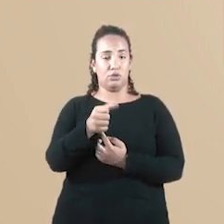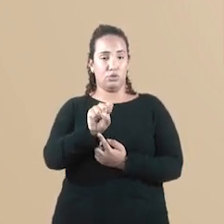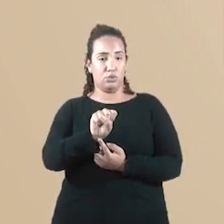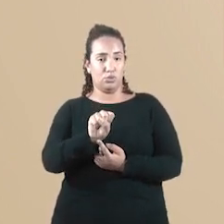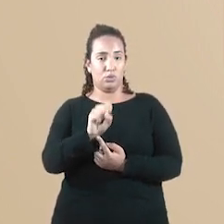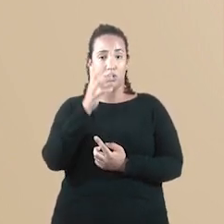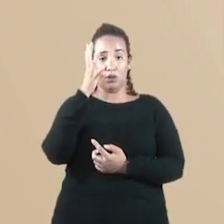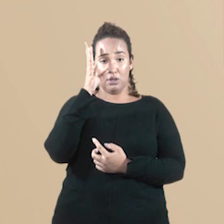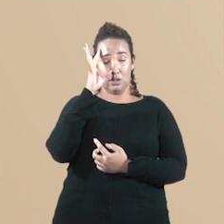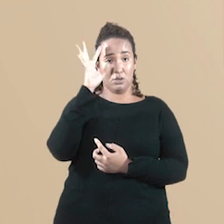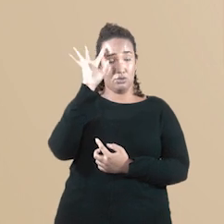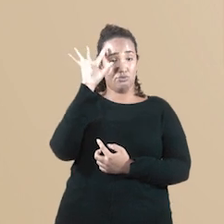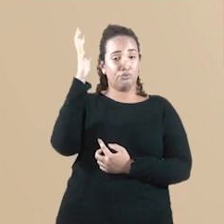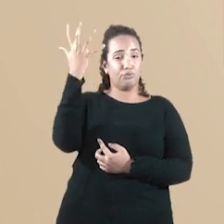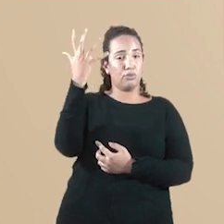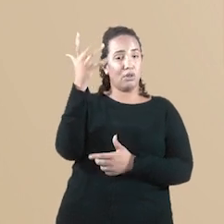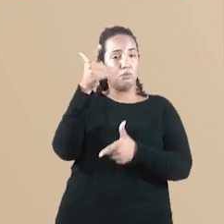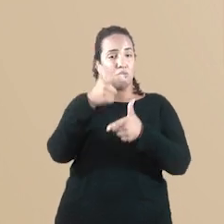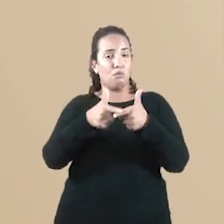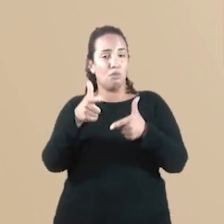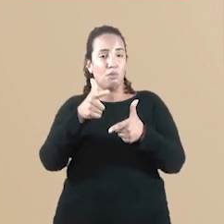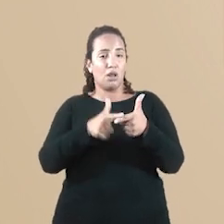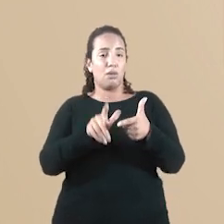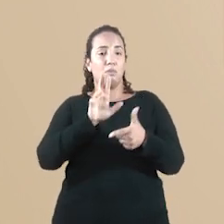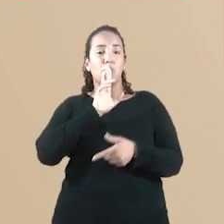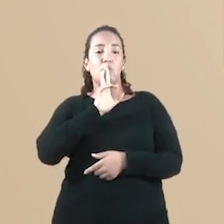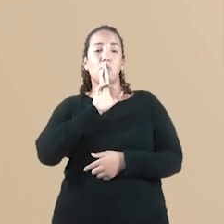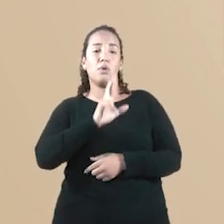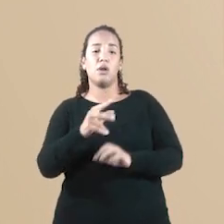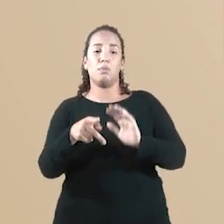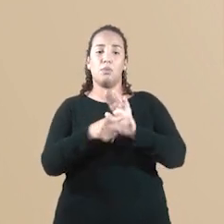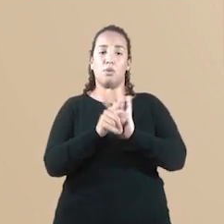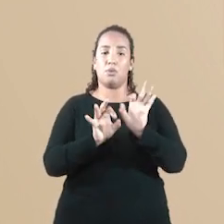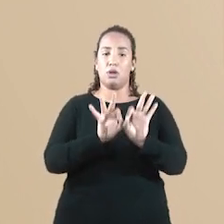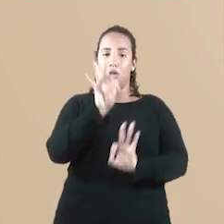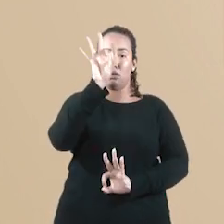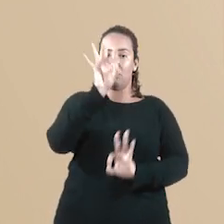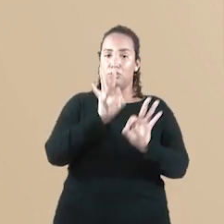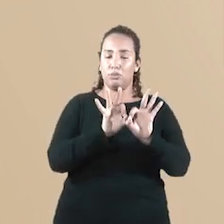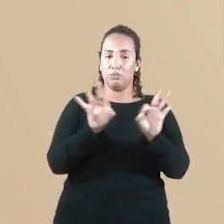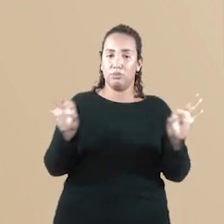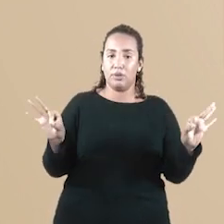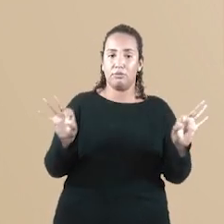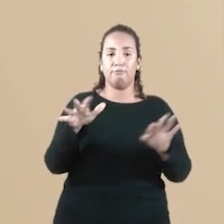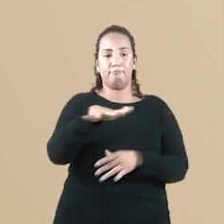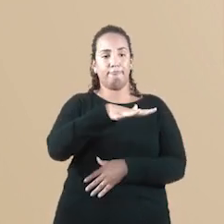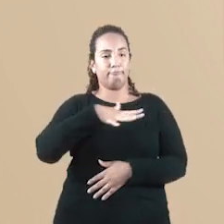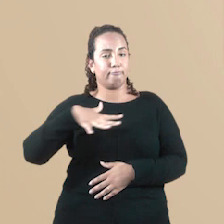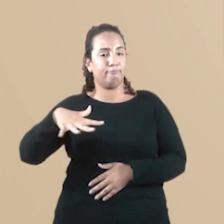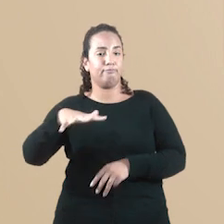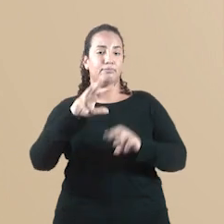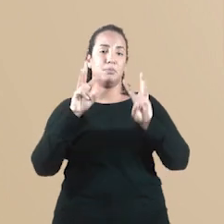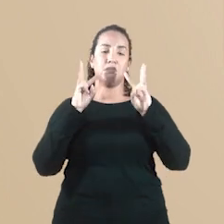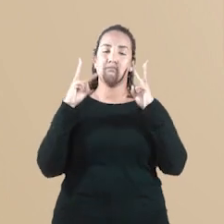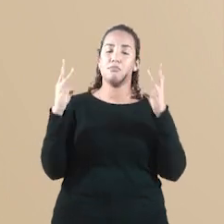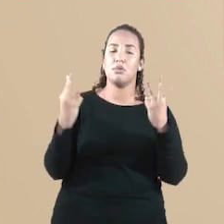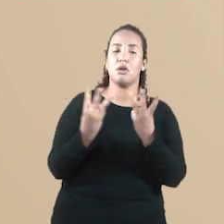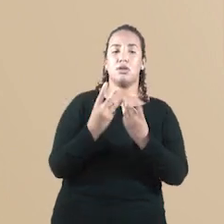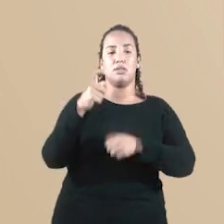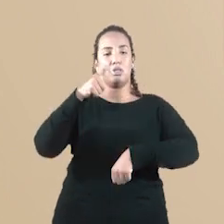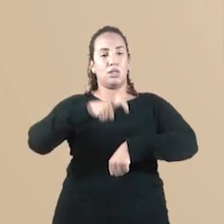EF05-MA18. Resolver e elaborar problemas envolvendo medidas das grandezas comprimento,